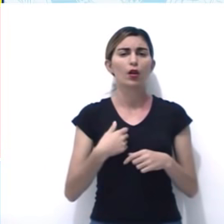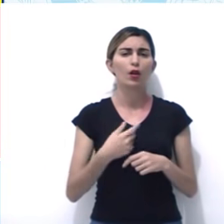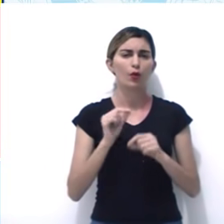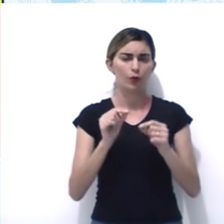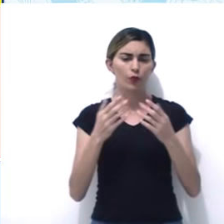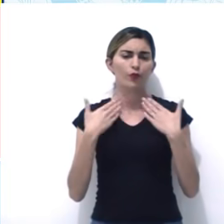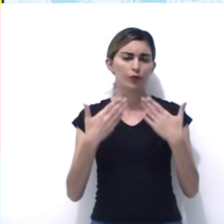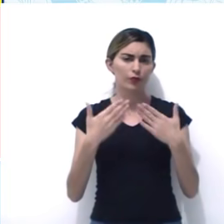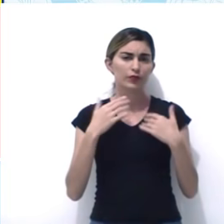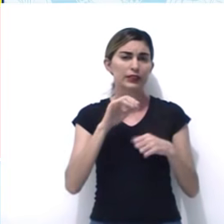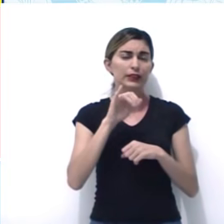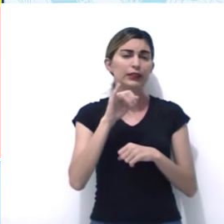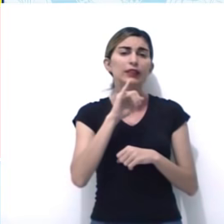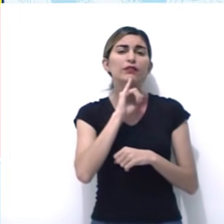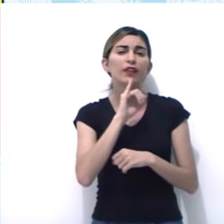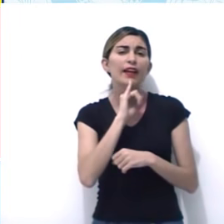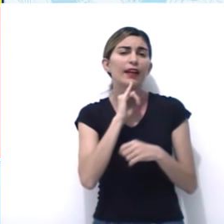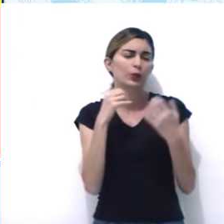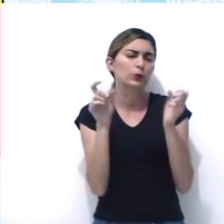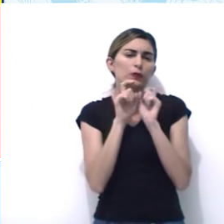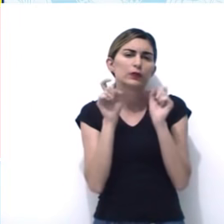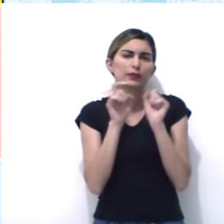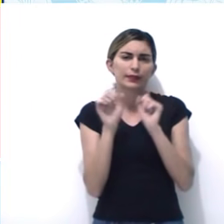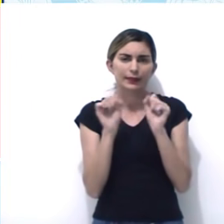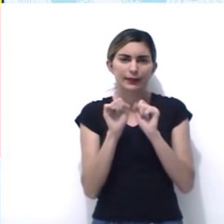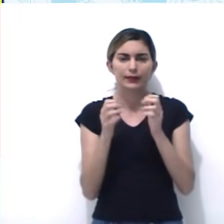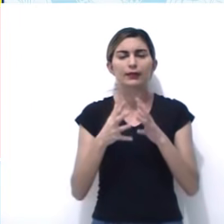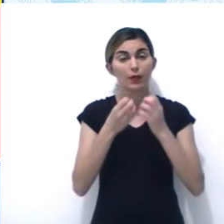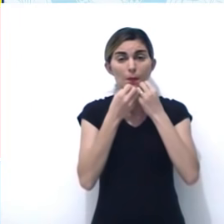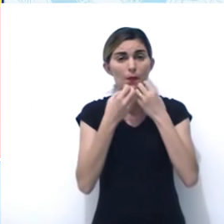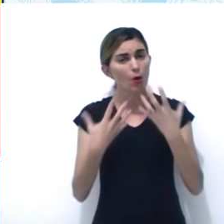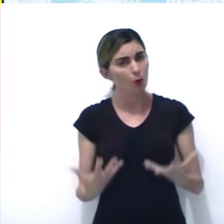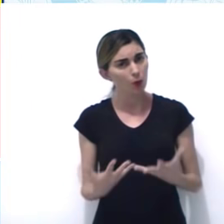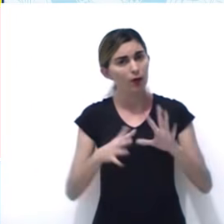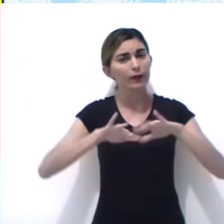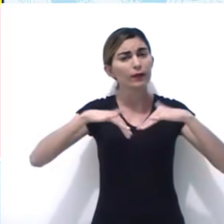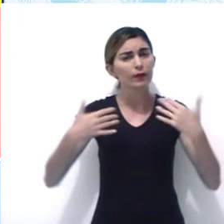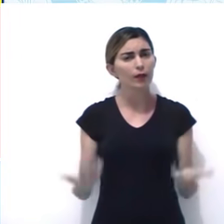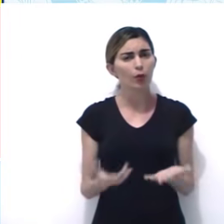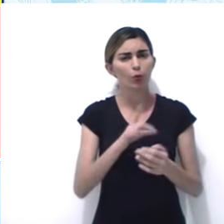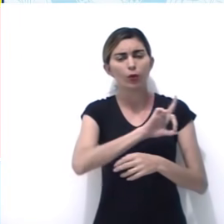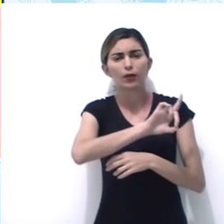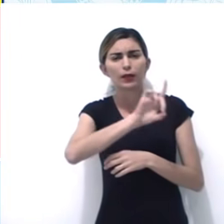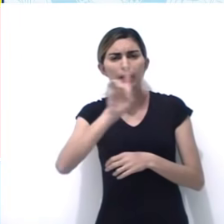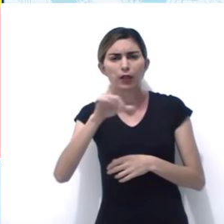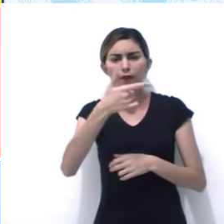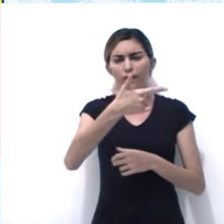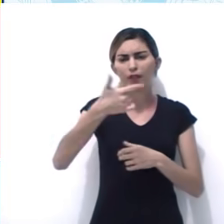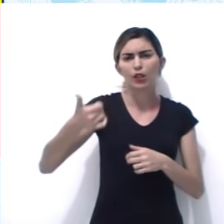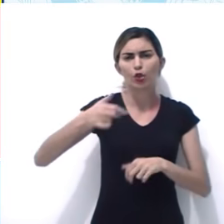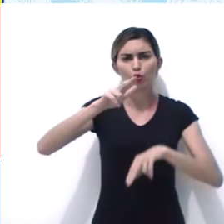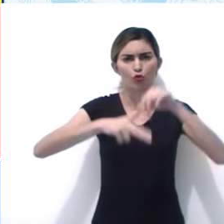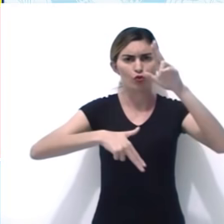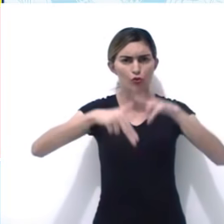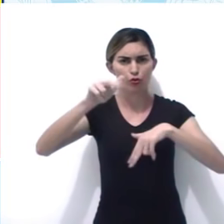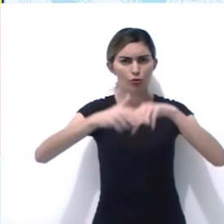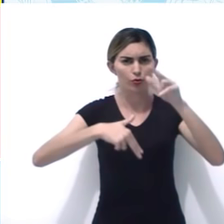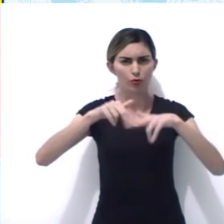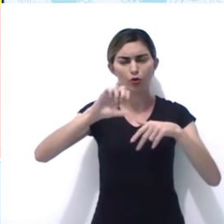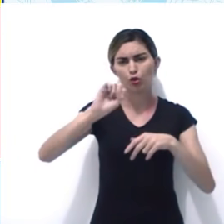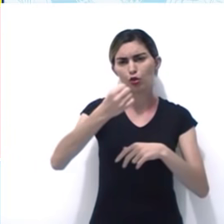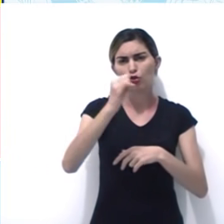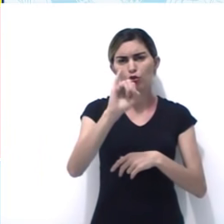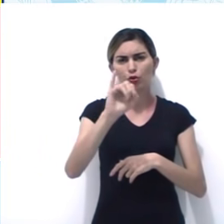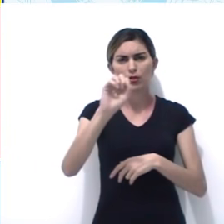estação do inverno bom então no dia vinte e um de junho que é o solstício